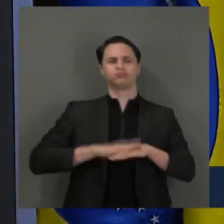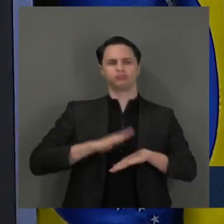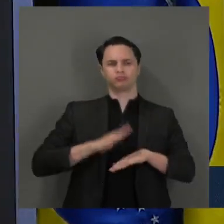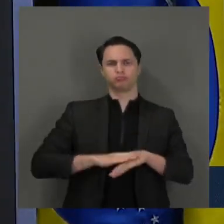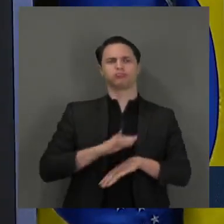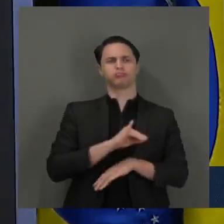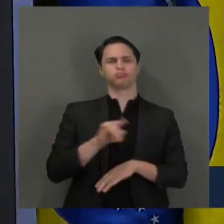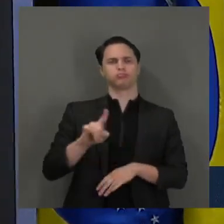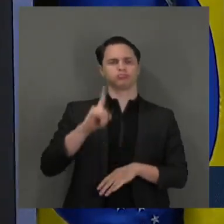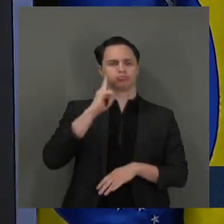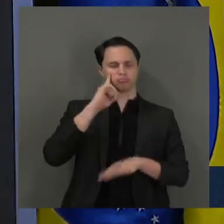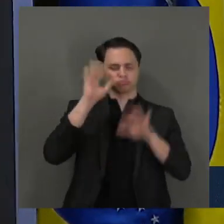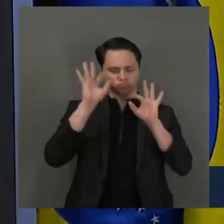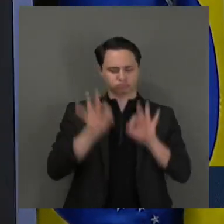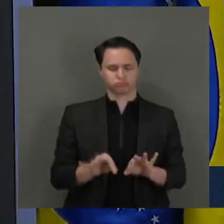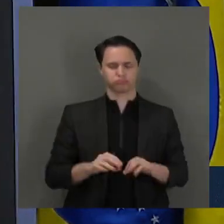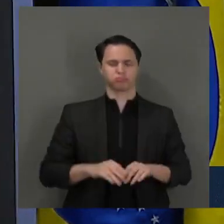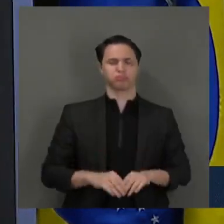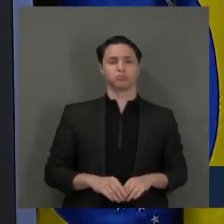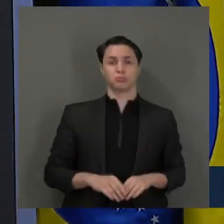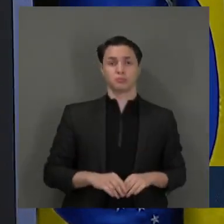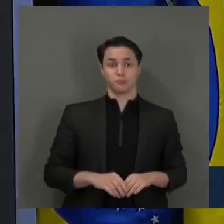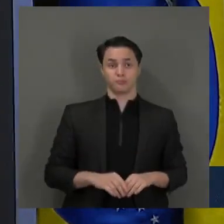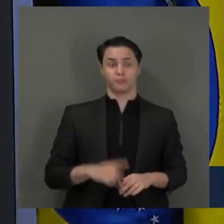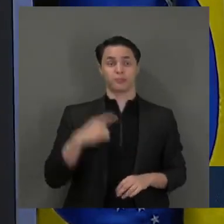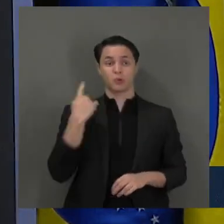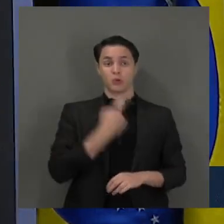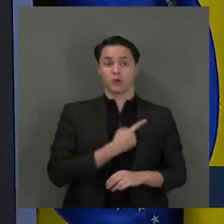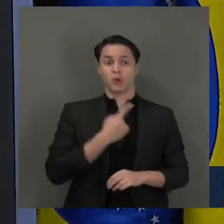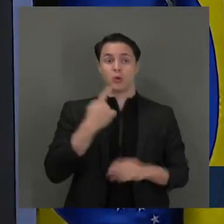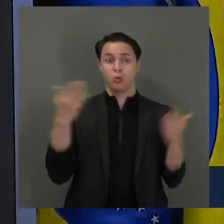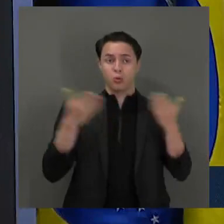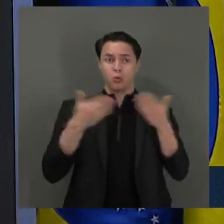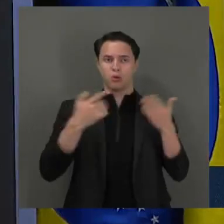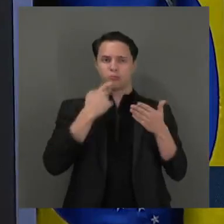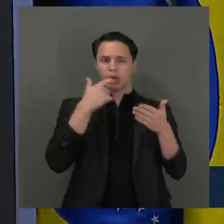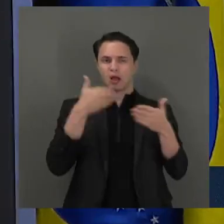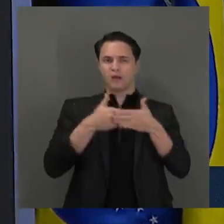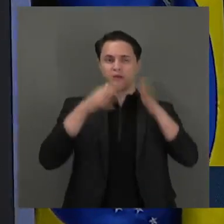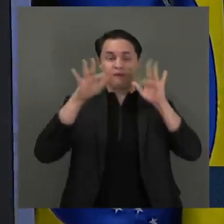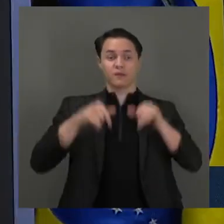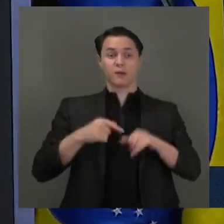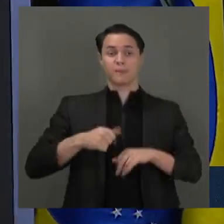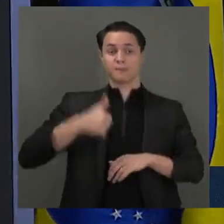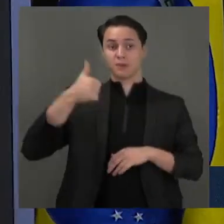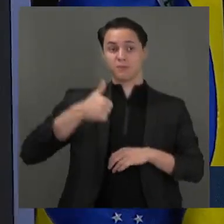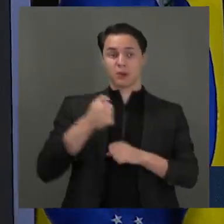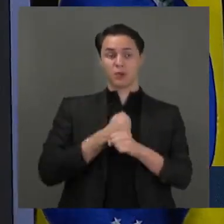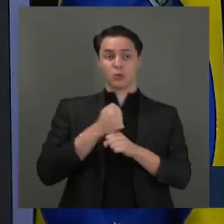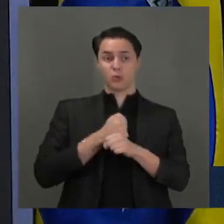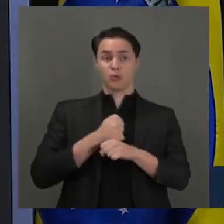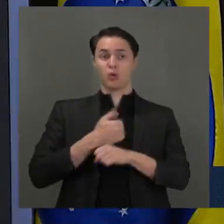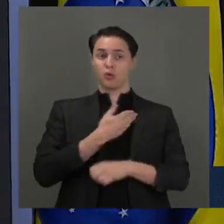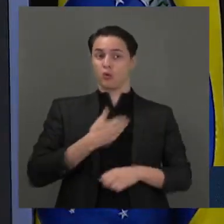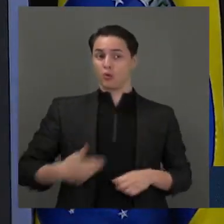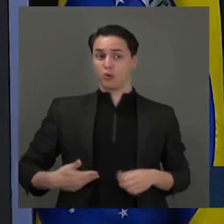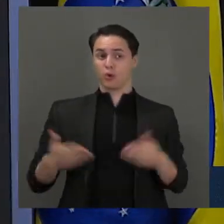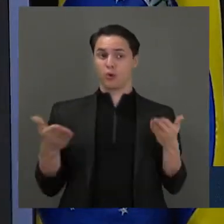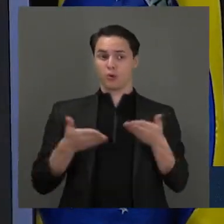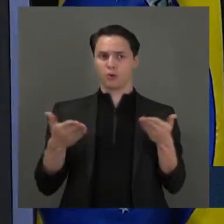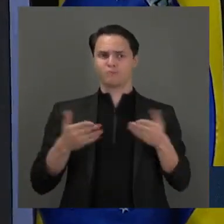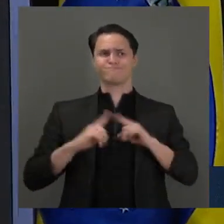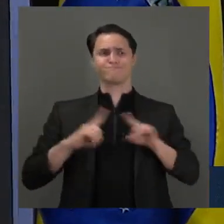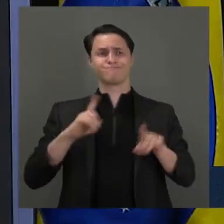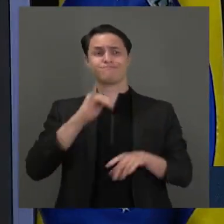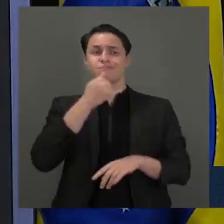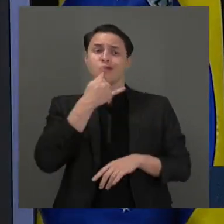certos, fecha aspas. Nós estamos em vias de encerrar o primeiro ano do mandato do atual governo, mas,